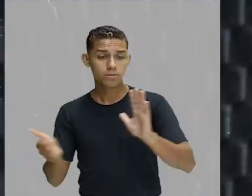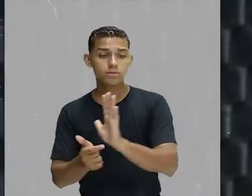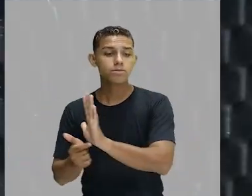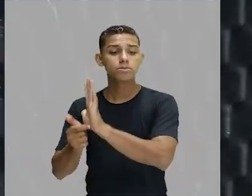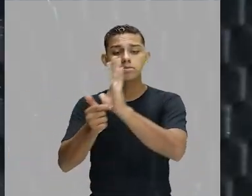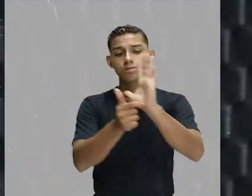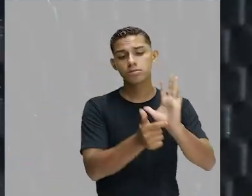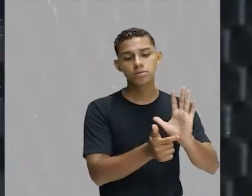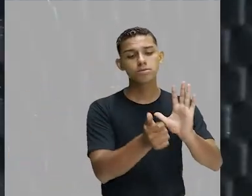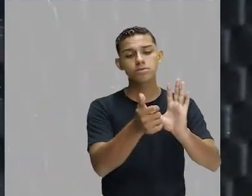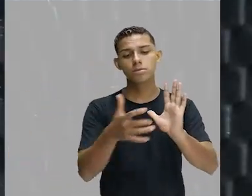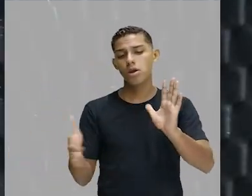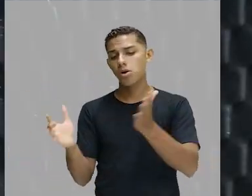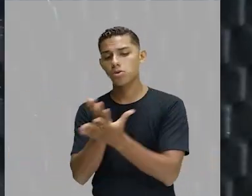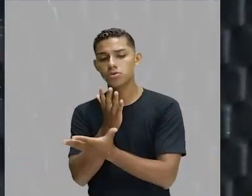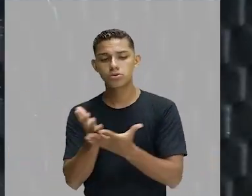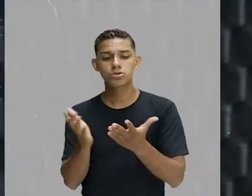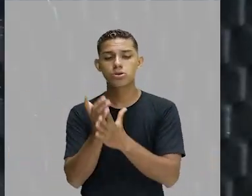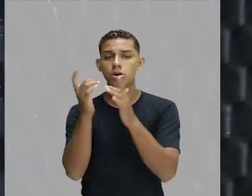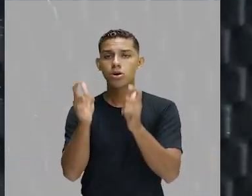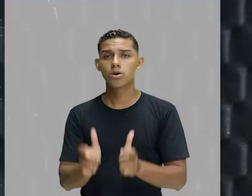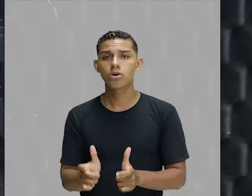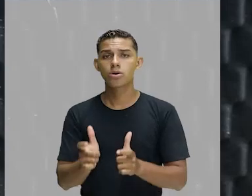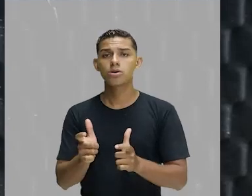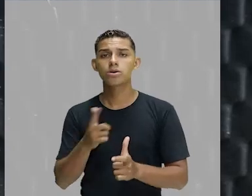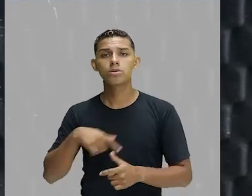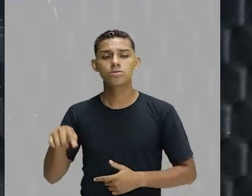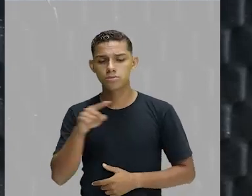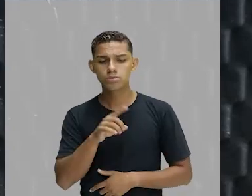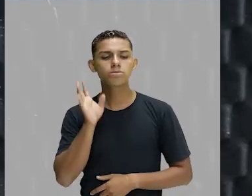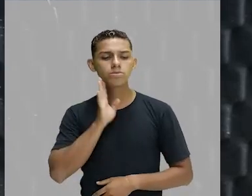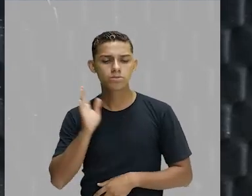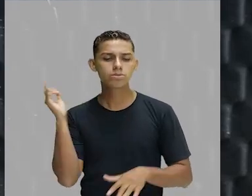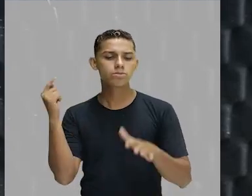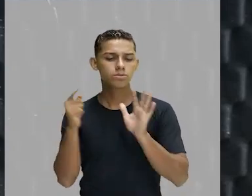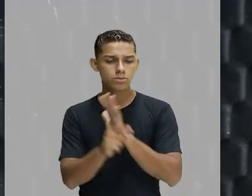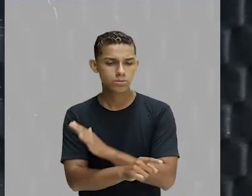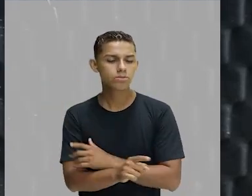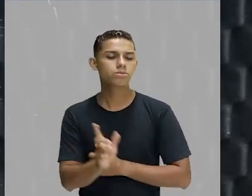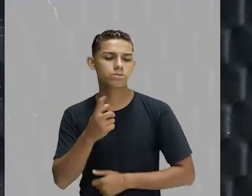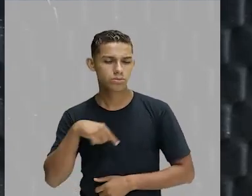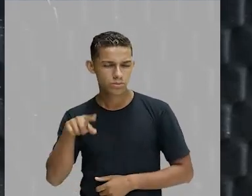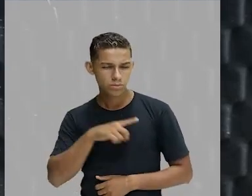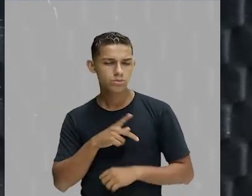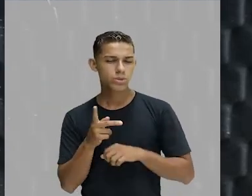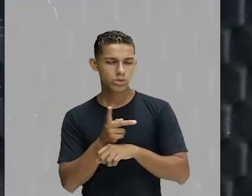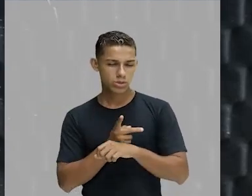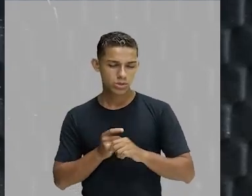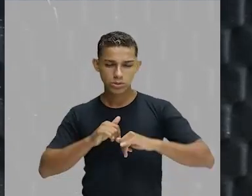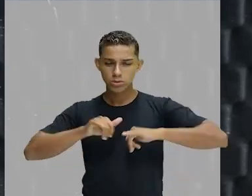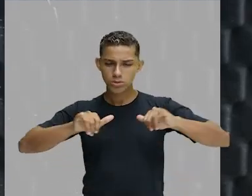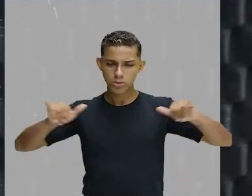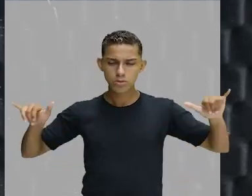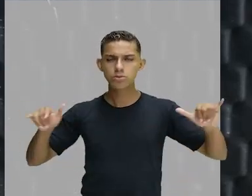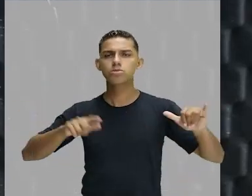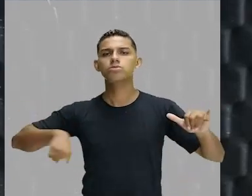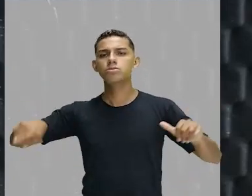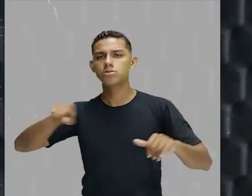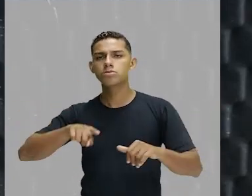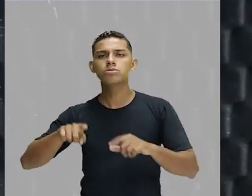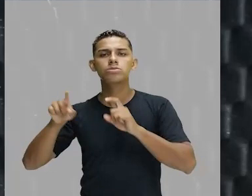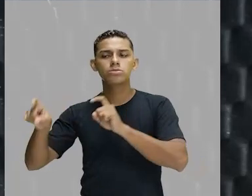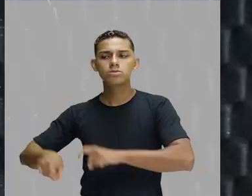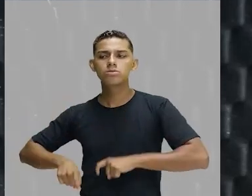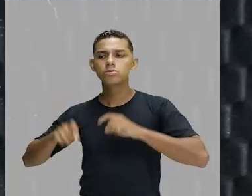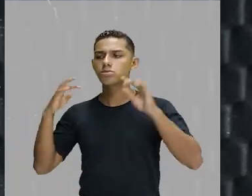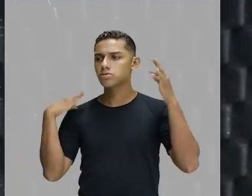aqui alguns lugares onde o turismo rural já é bem procurado, bem divulgado, tá? E que